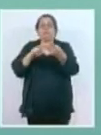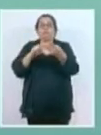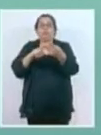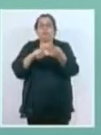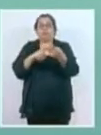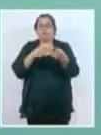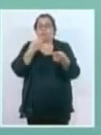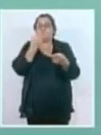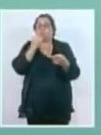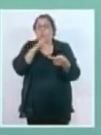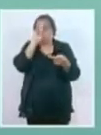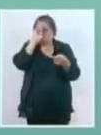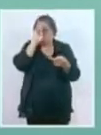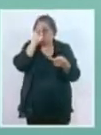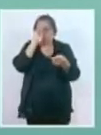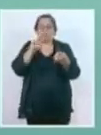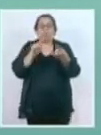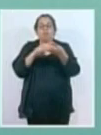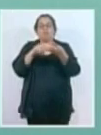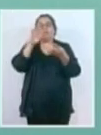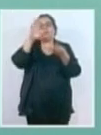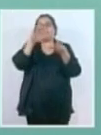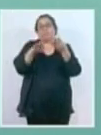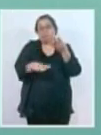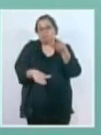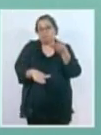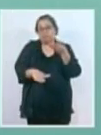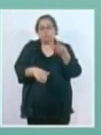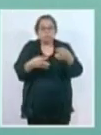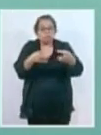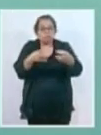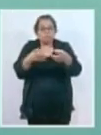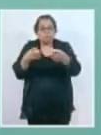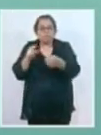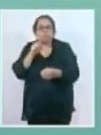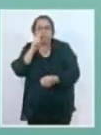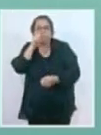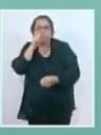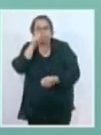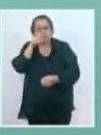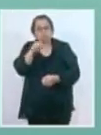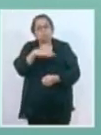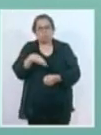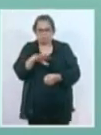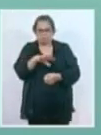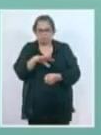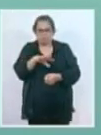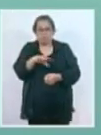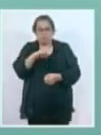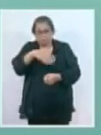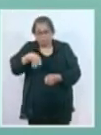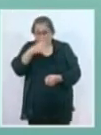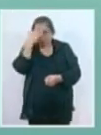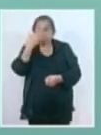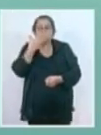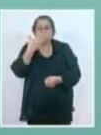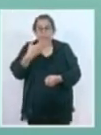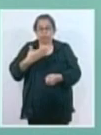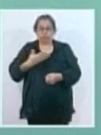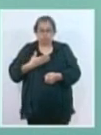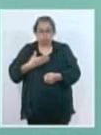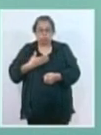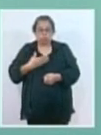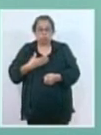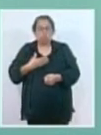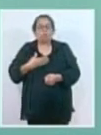ao final do dia, nós testemunhamos muitas situações ali perigosas. Então, quando a população trouxe essa demanda, e